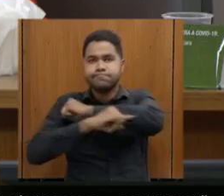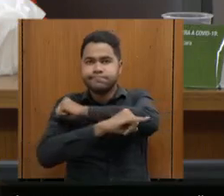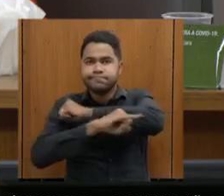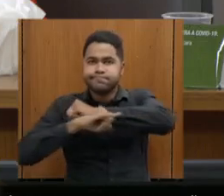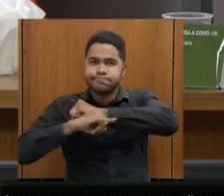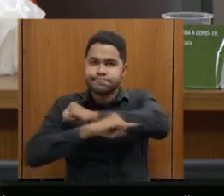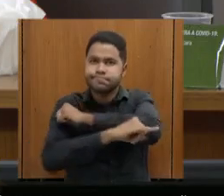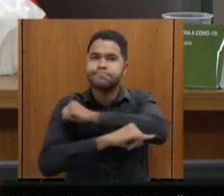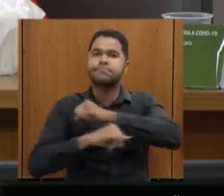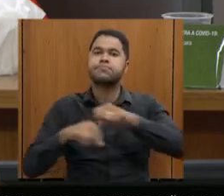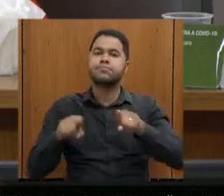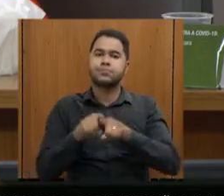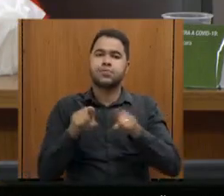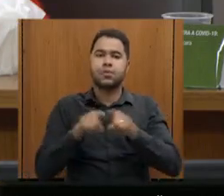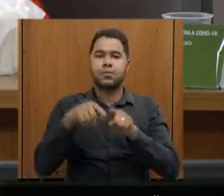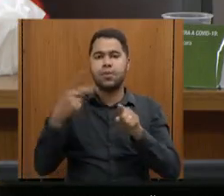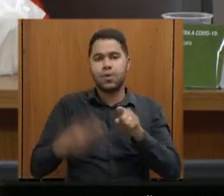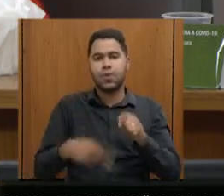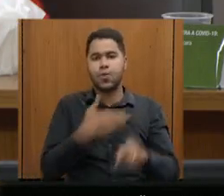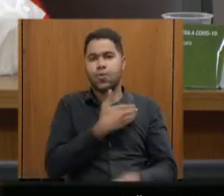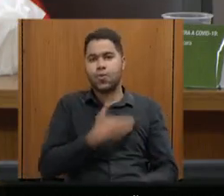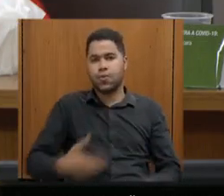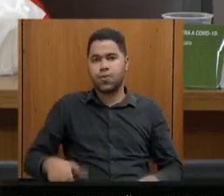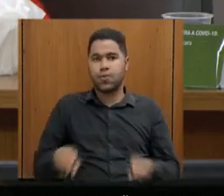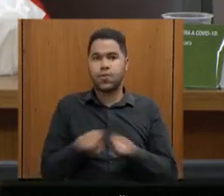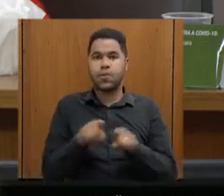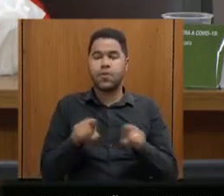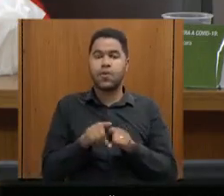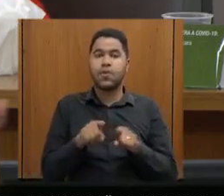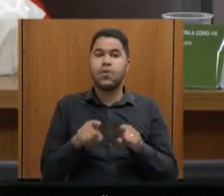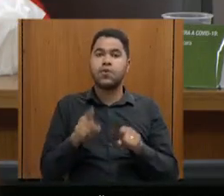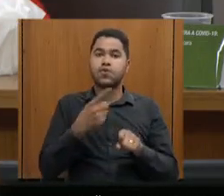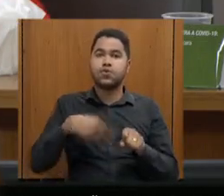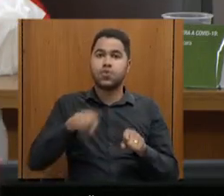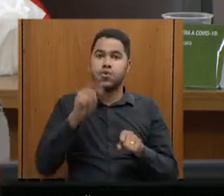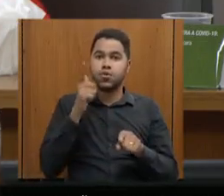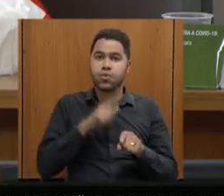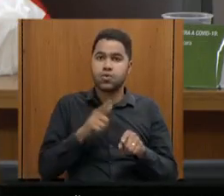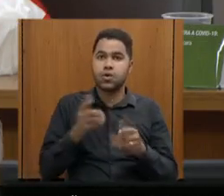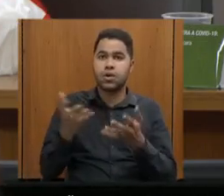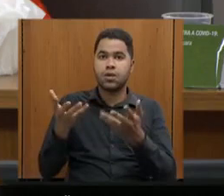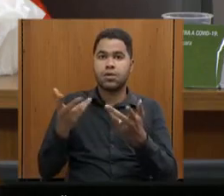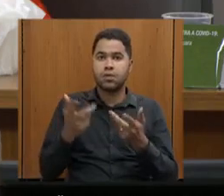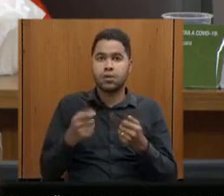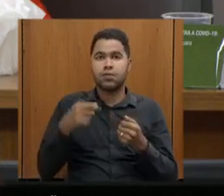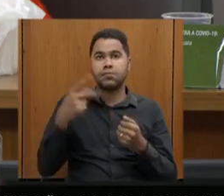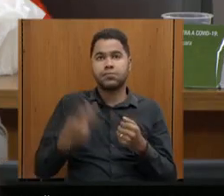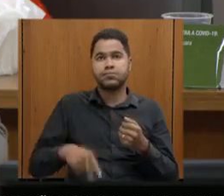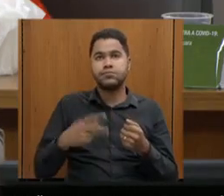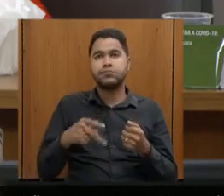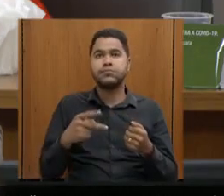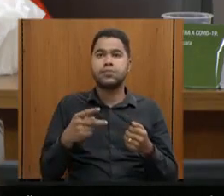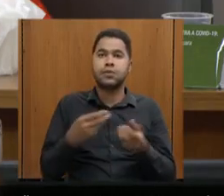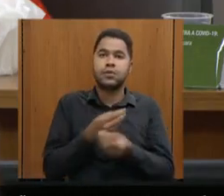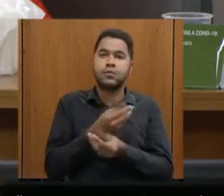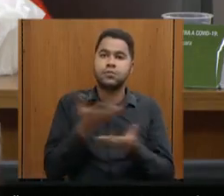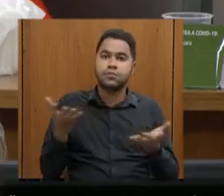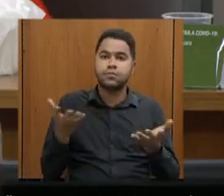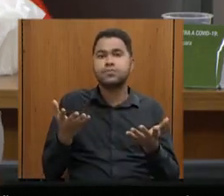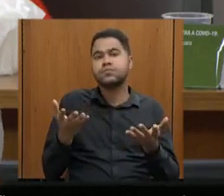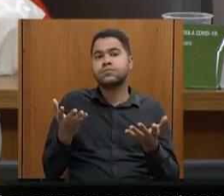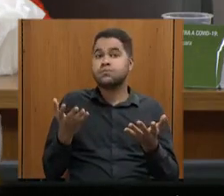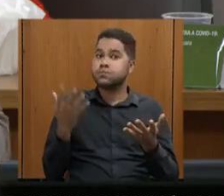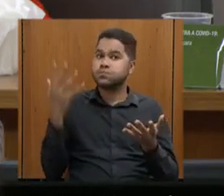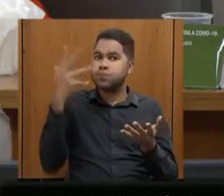falar com a equipe né até com o governador também uma das formas a gente atrair as borboletas que o nosso jardim é tornando Esse